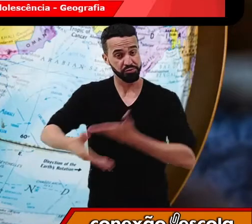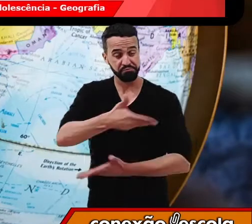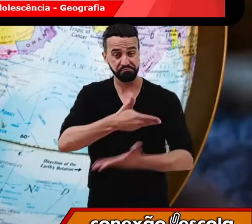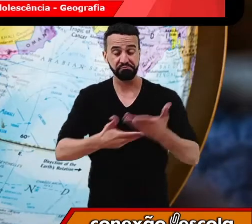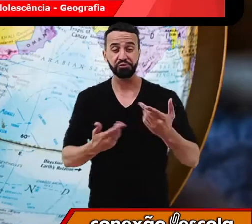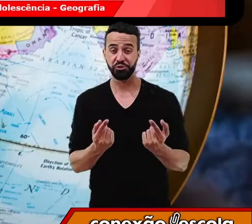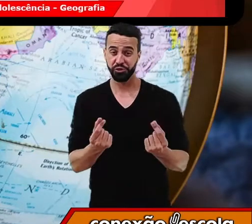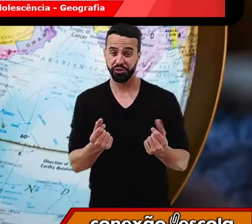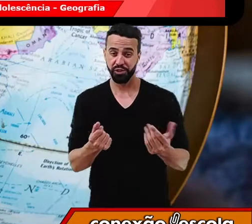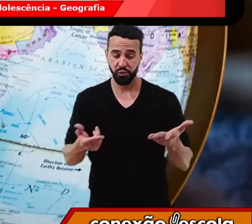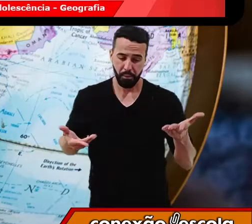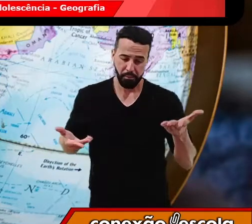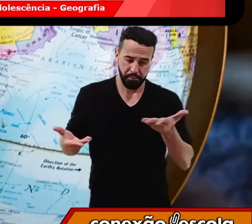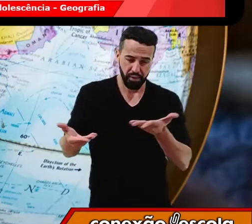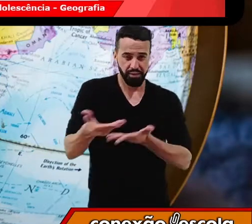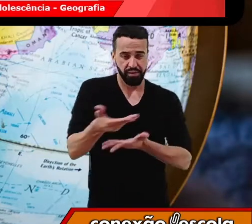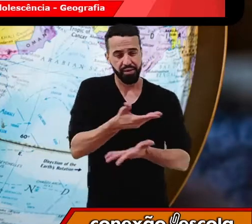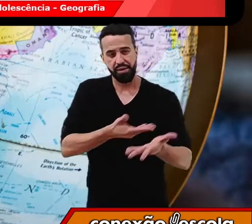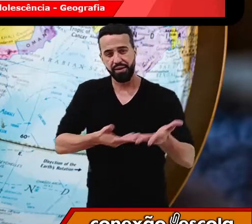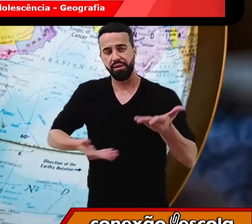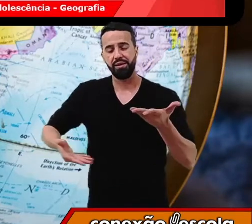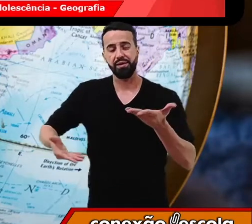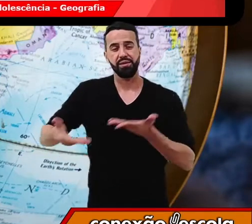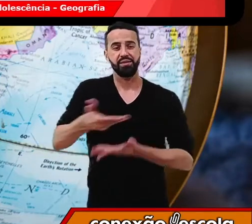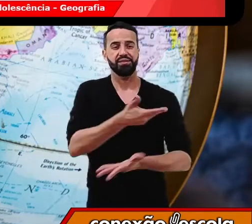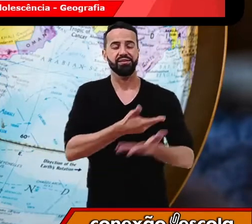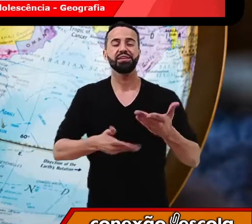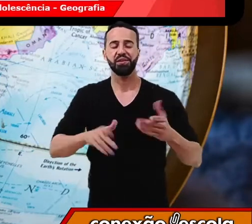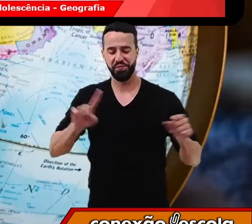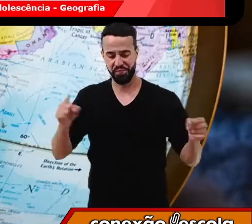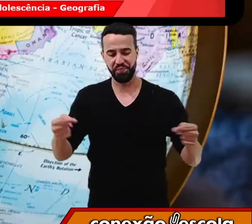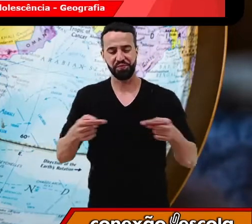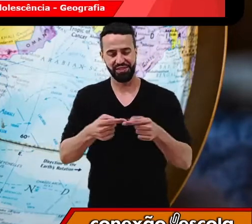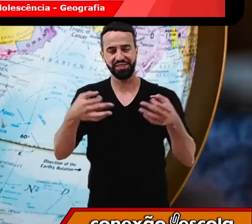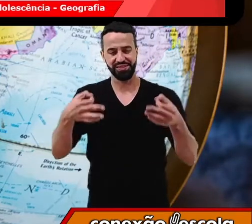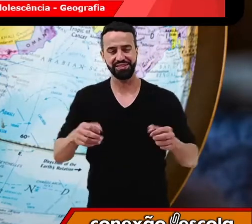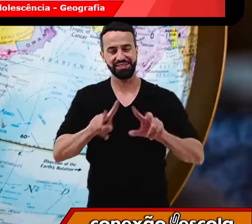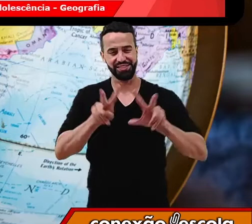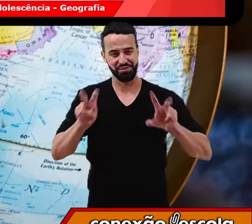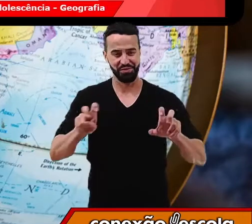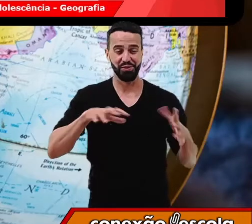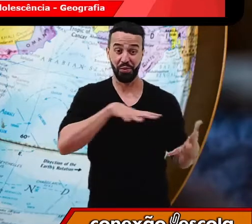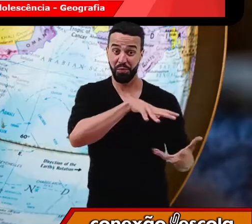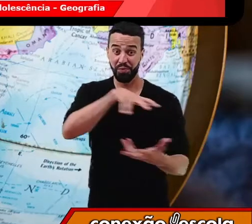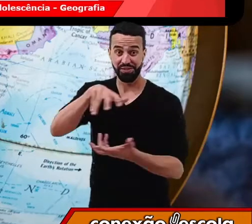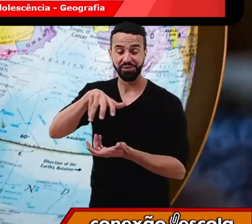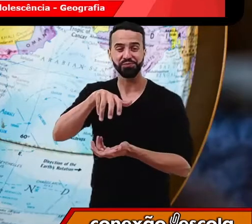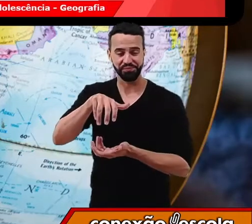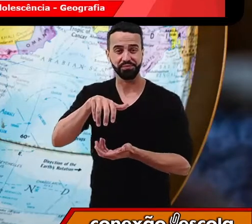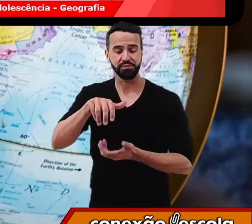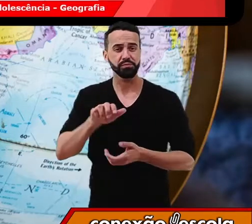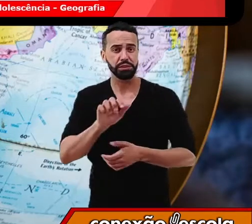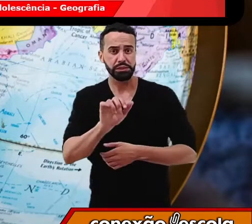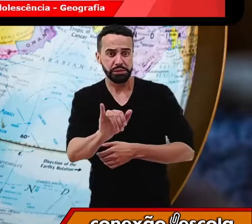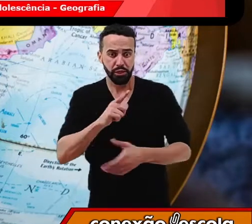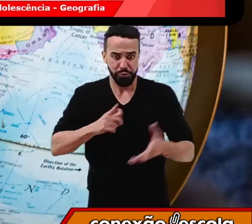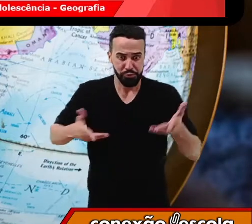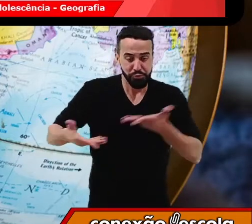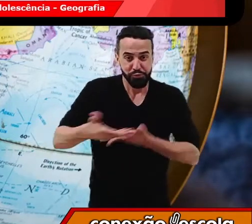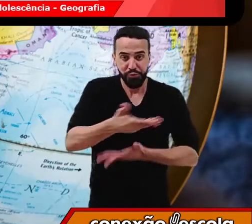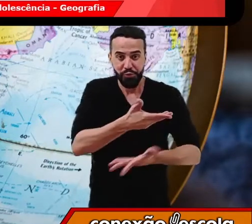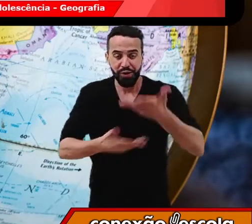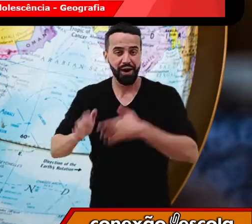capital, nós estamos falando de globalização. E quanto mais rápido forem essas